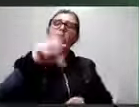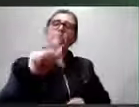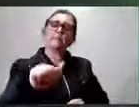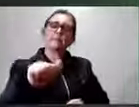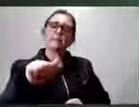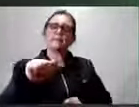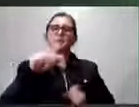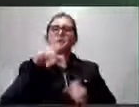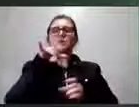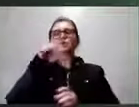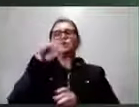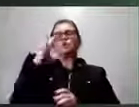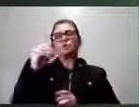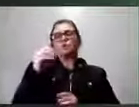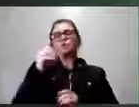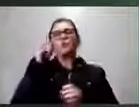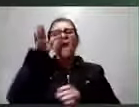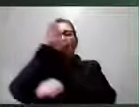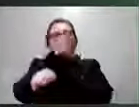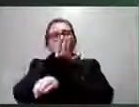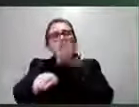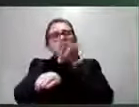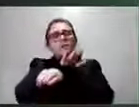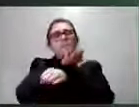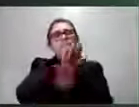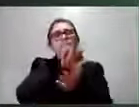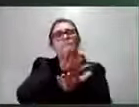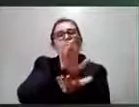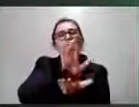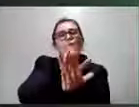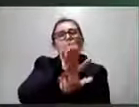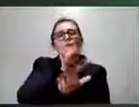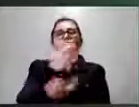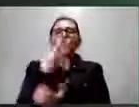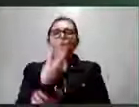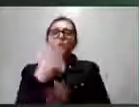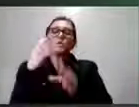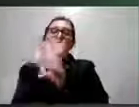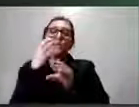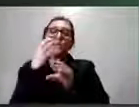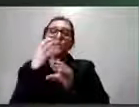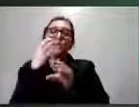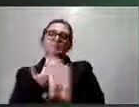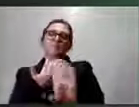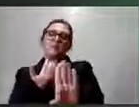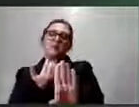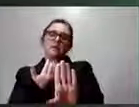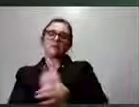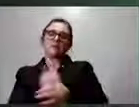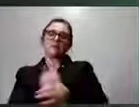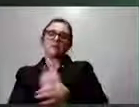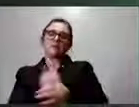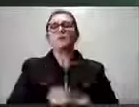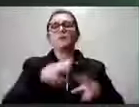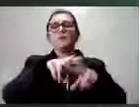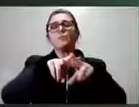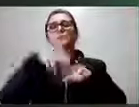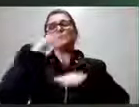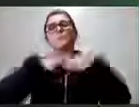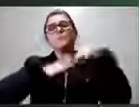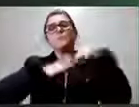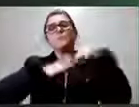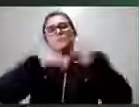disco ajuda a mover essa articulação como 2 articulações completamente separadas. Portanto, praticamente